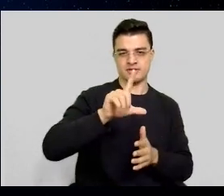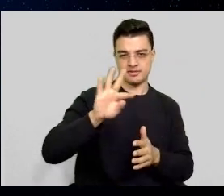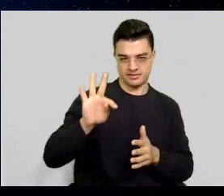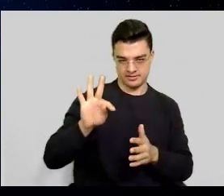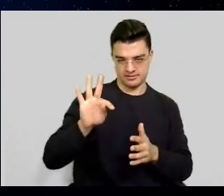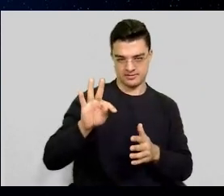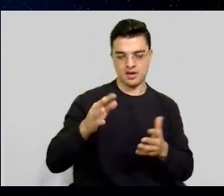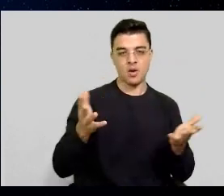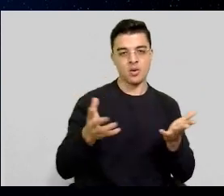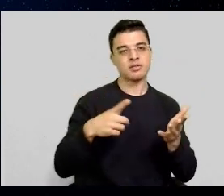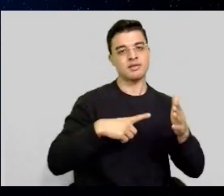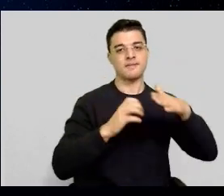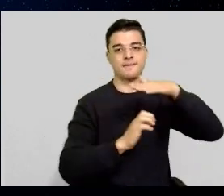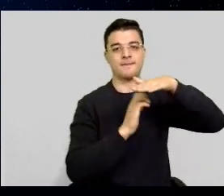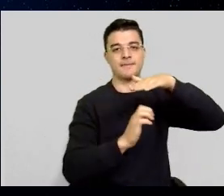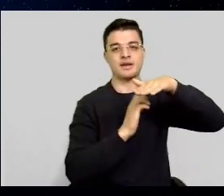consultoria.